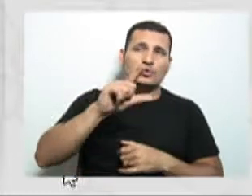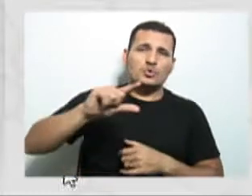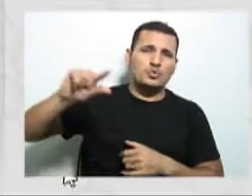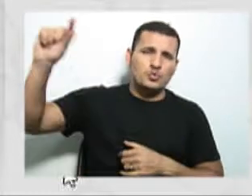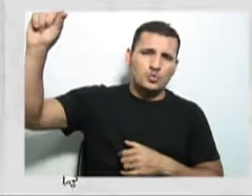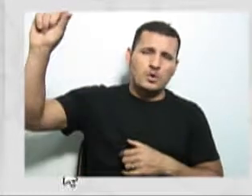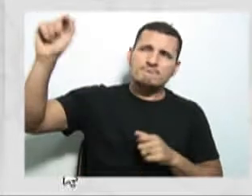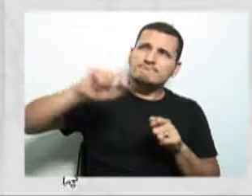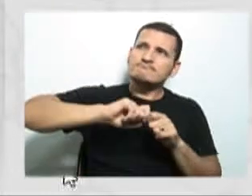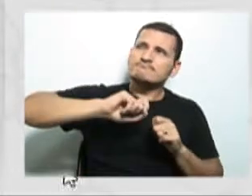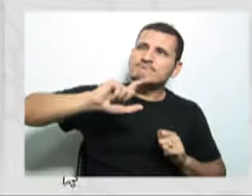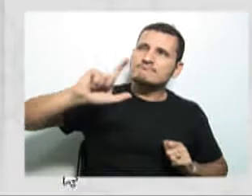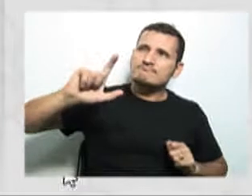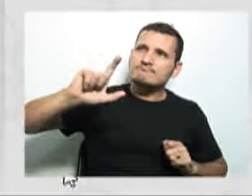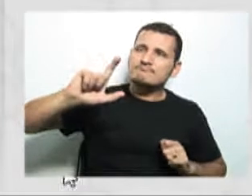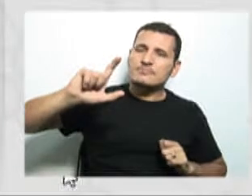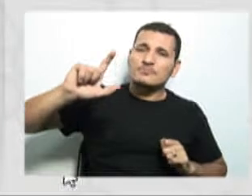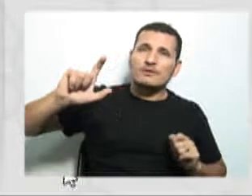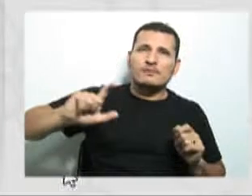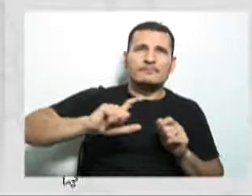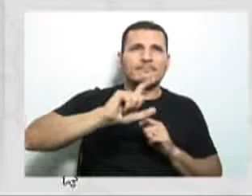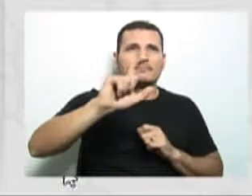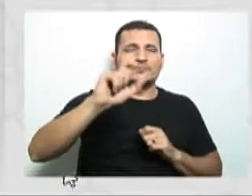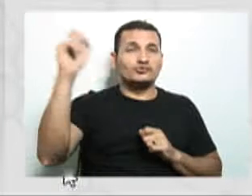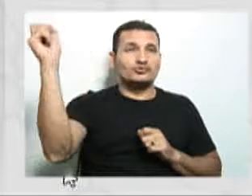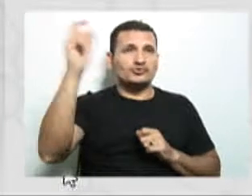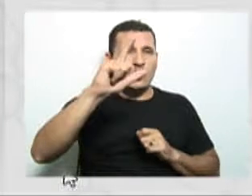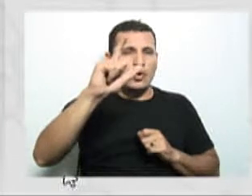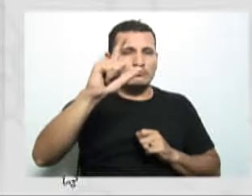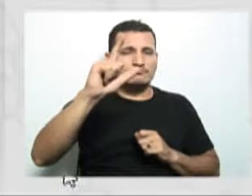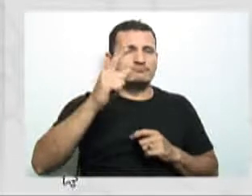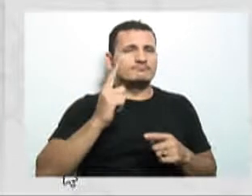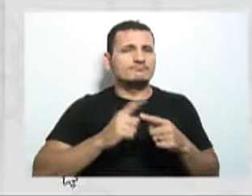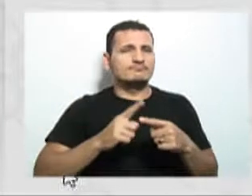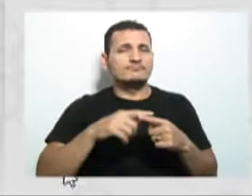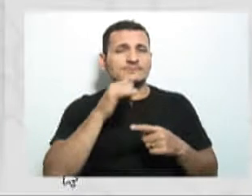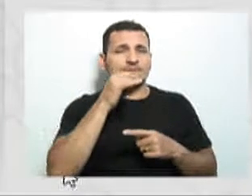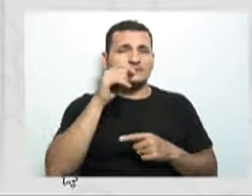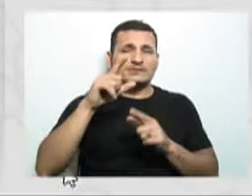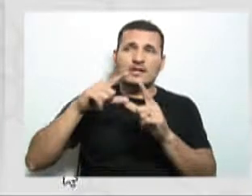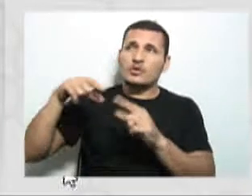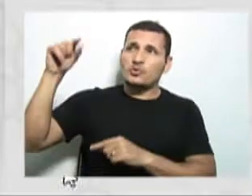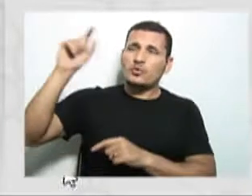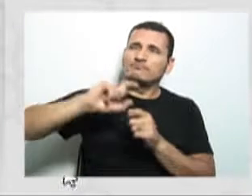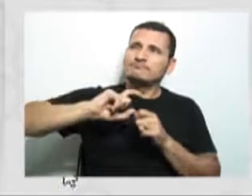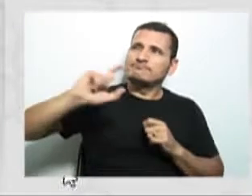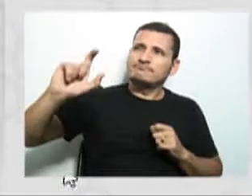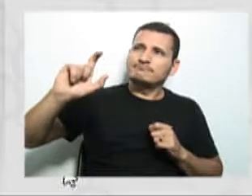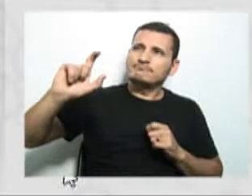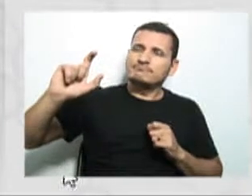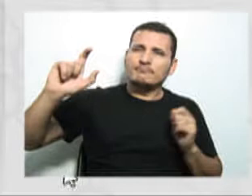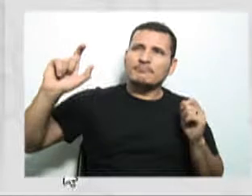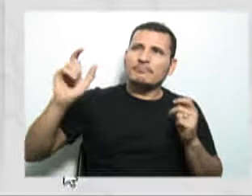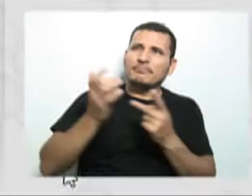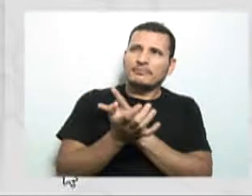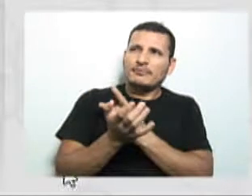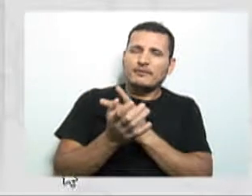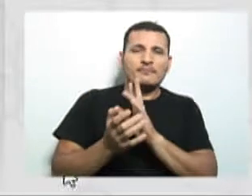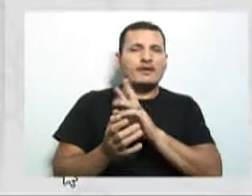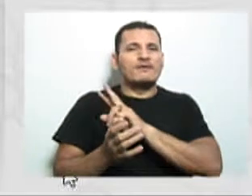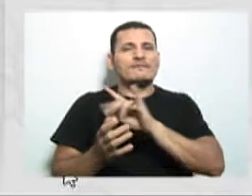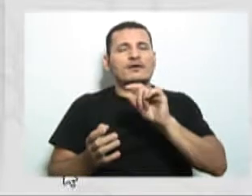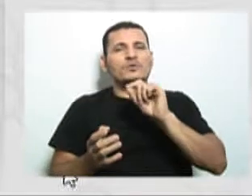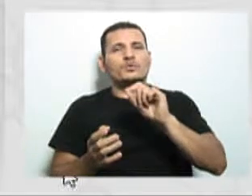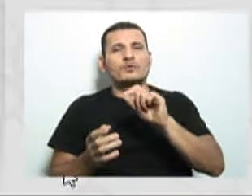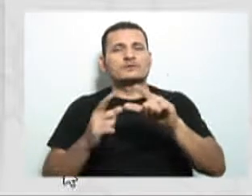no sol. Porque se você errar o sol, você errar a lua, com certeza você estará entre as estrelas, né? E